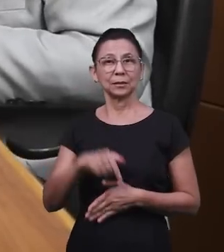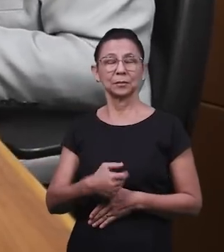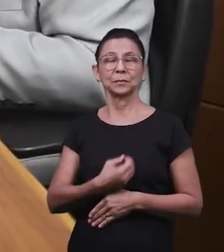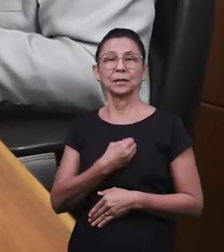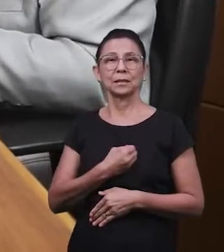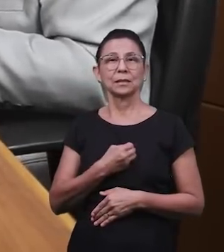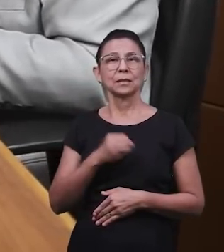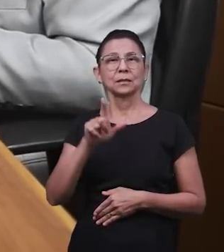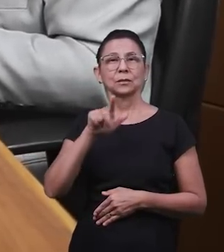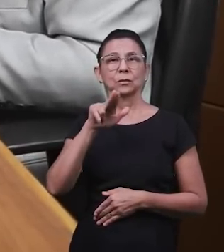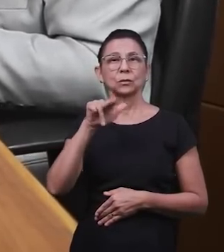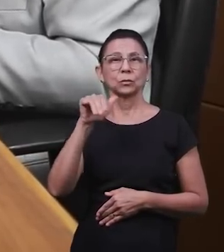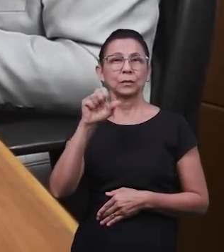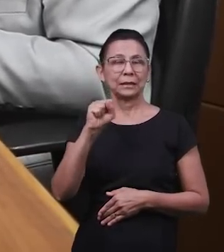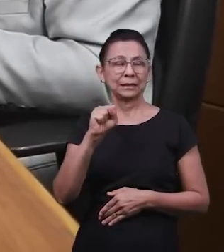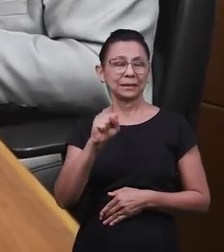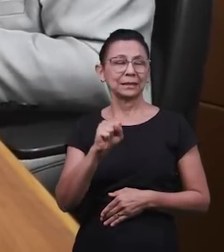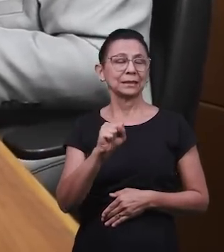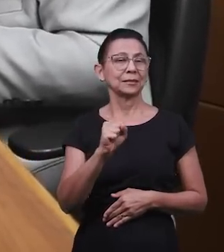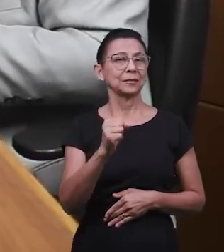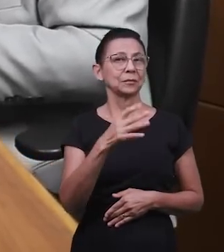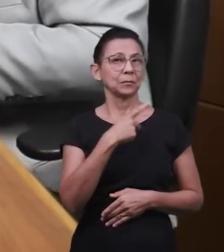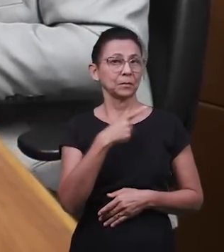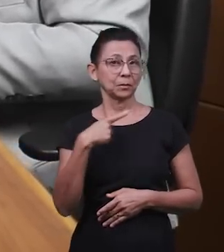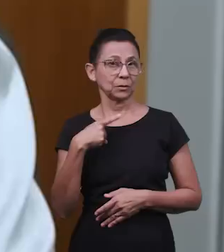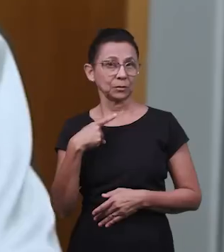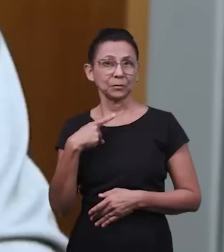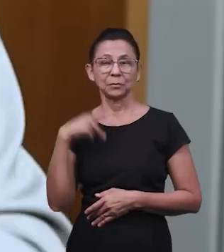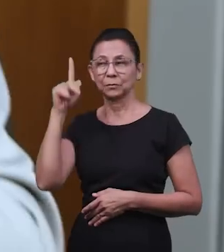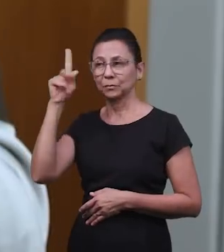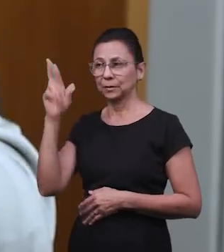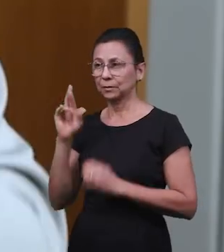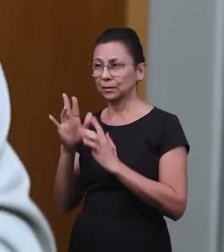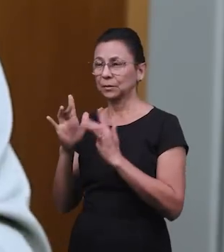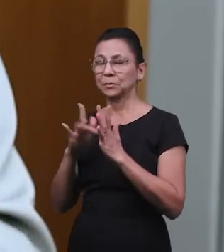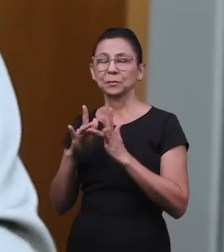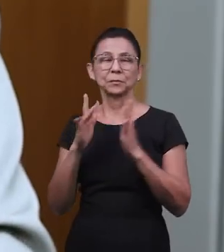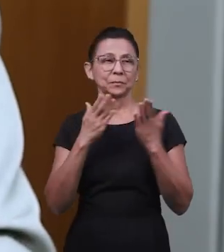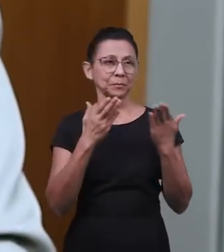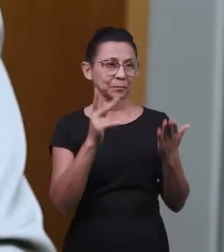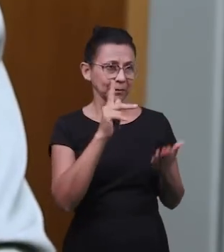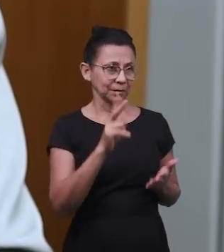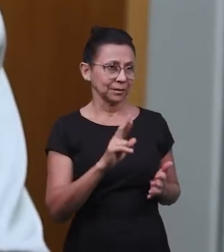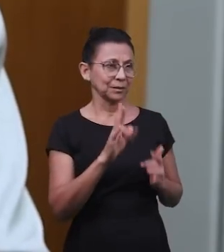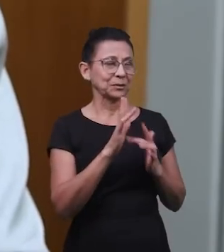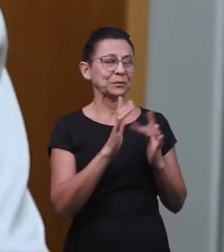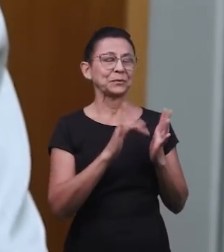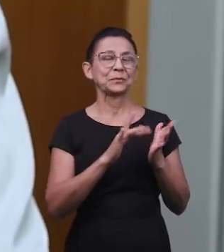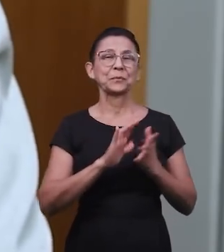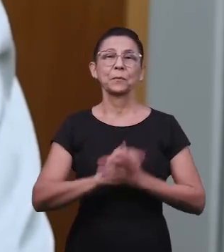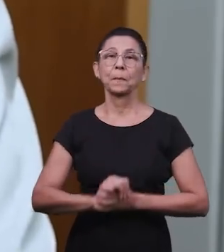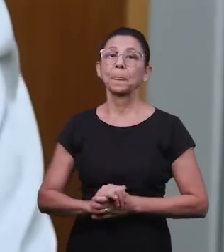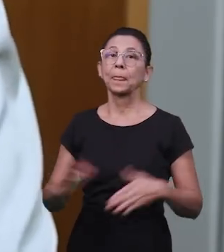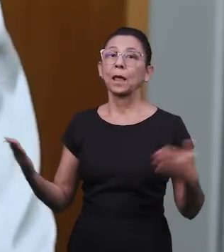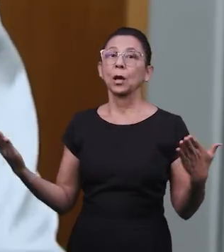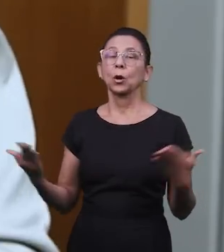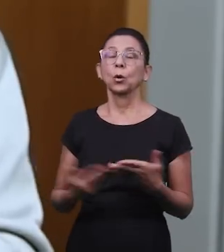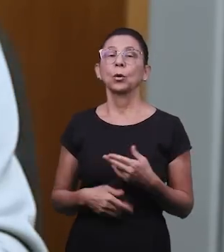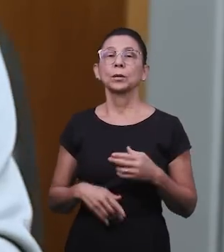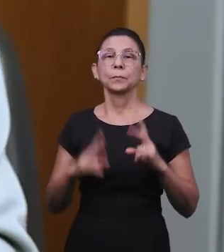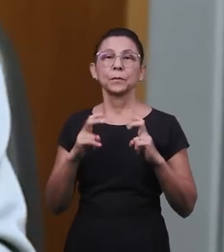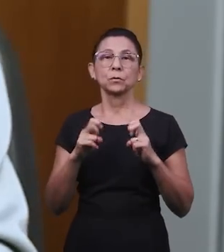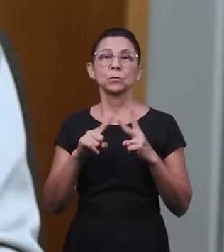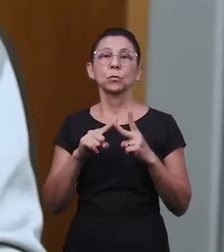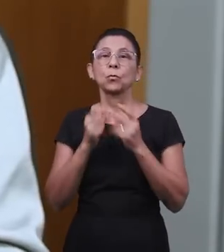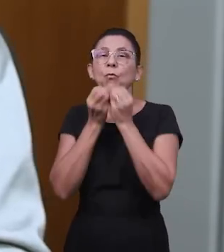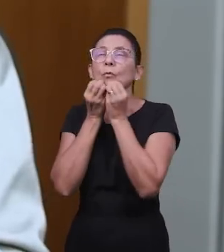a paz do Senhor, seja bem-vindo. Paz do Senhor, paz do Senhor a todos, irmãos. Bom, a gente agora vai tratar do assunto confissão. E como